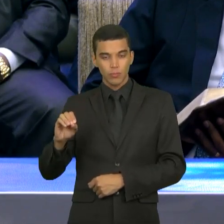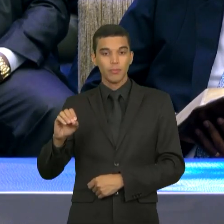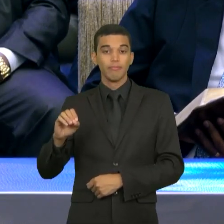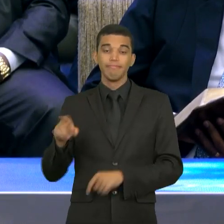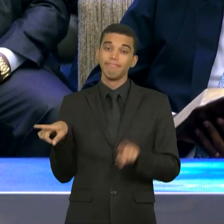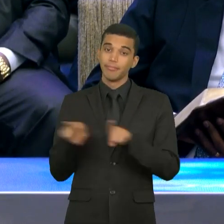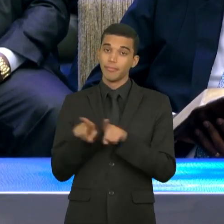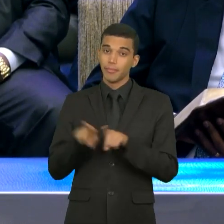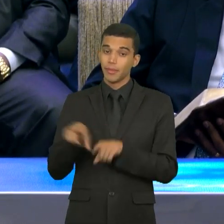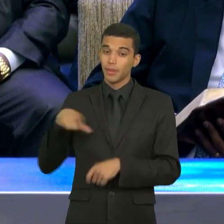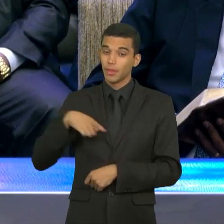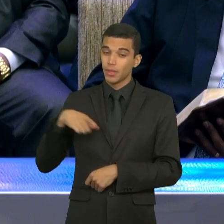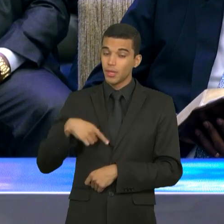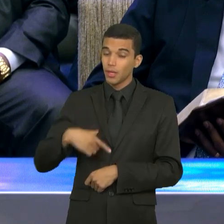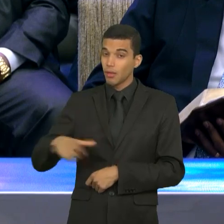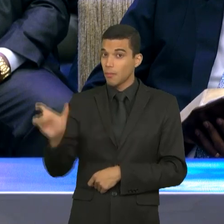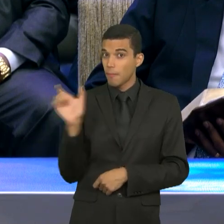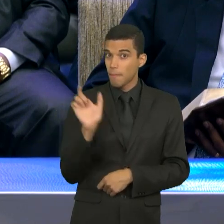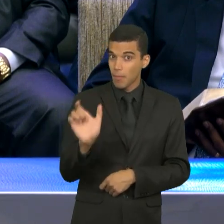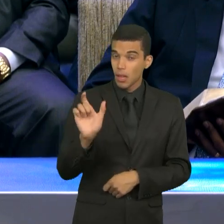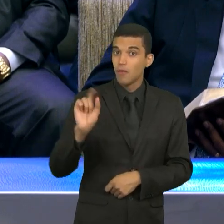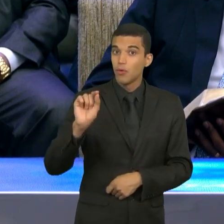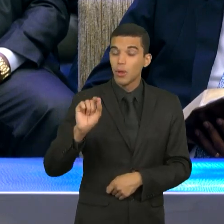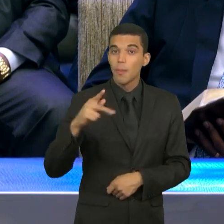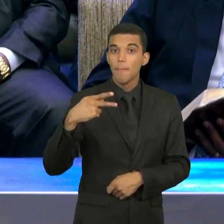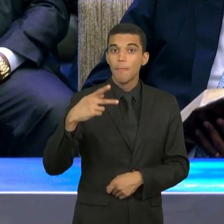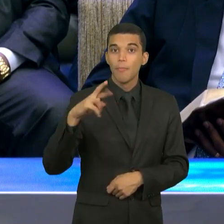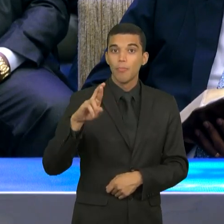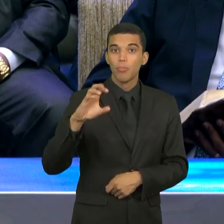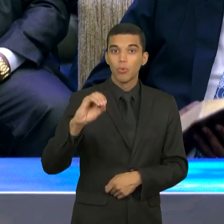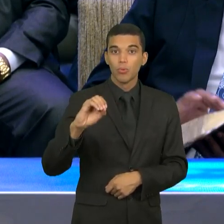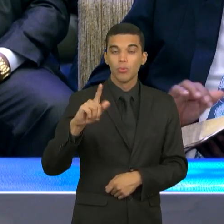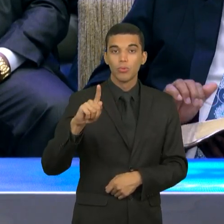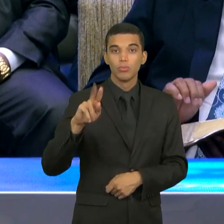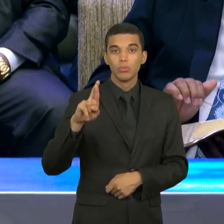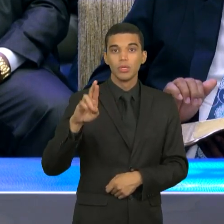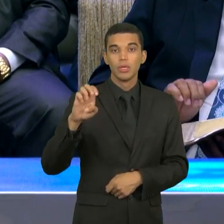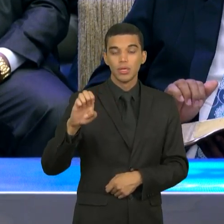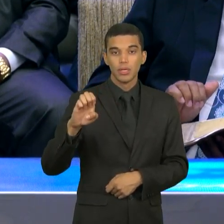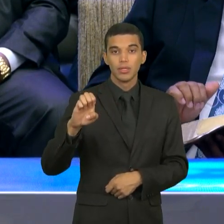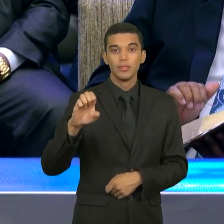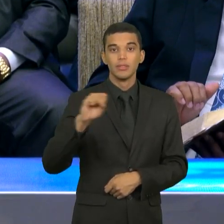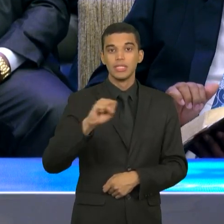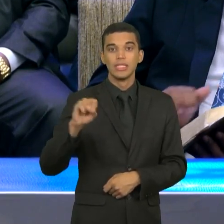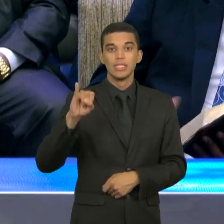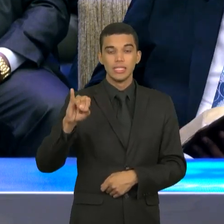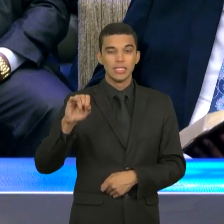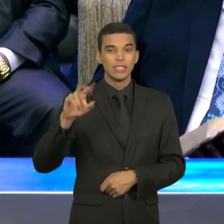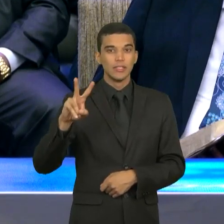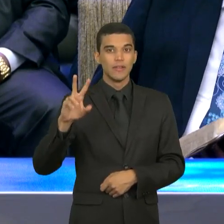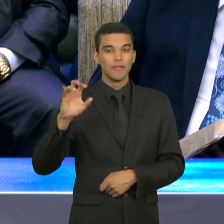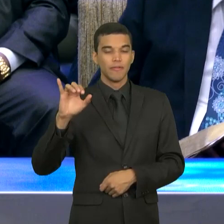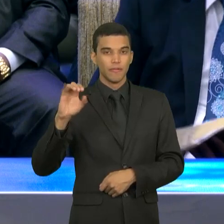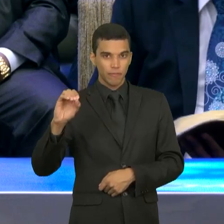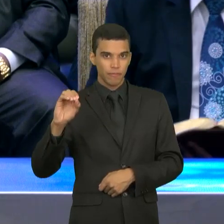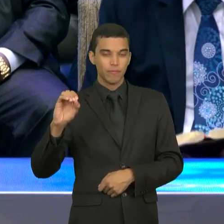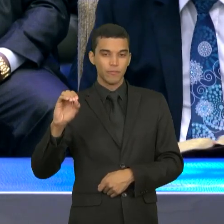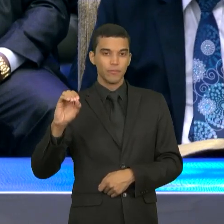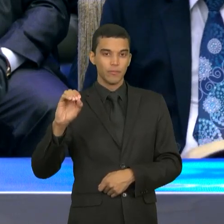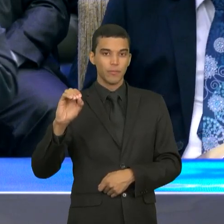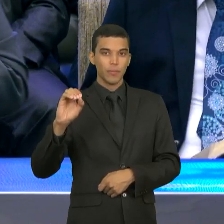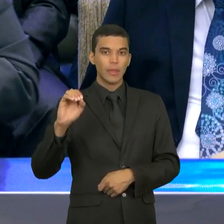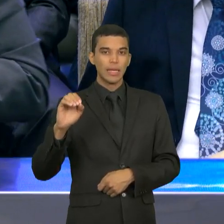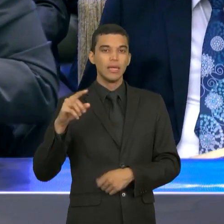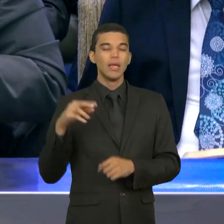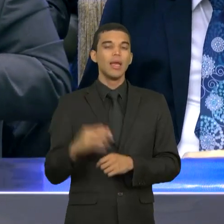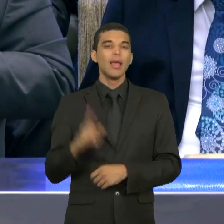E você tem ouvido muito de progressismo Esses dias não tem de uma americana Progressista você tem ouvido bastante